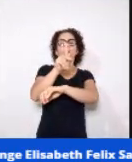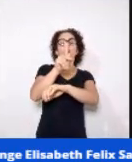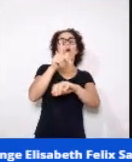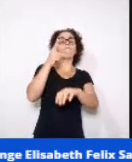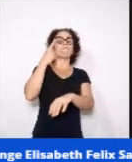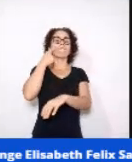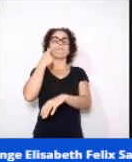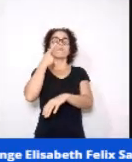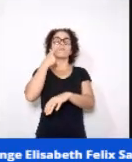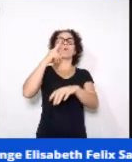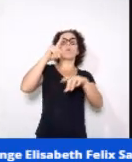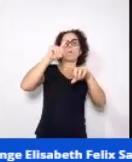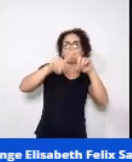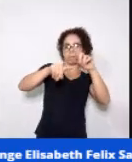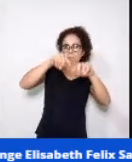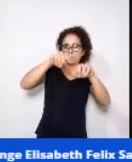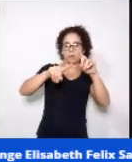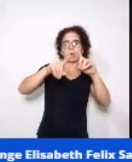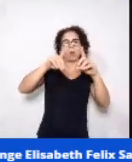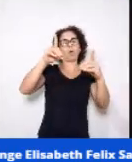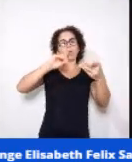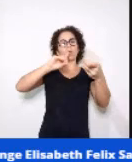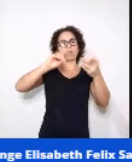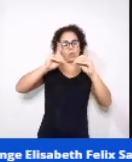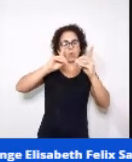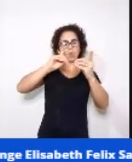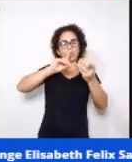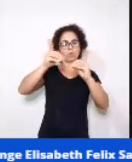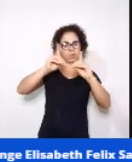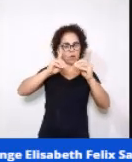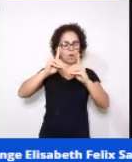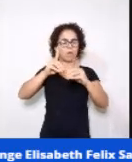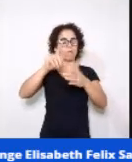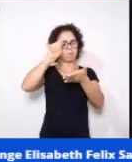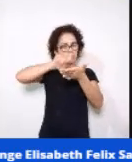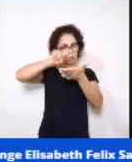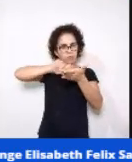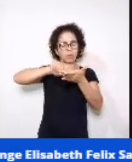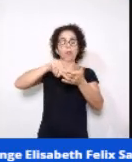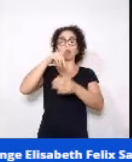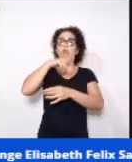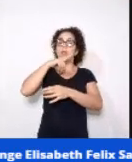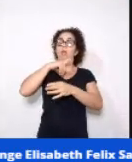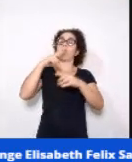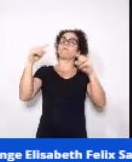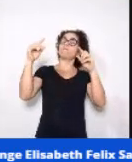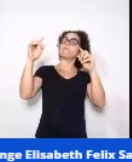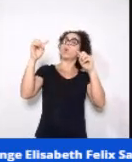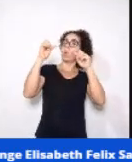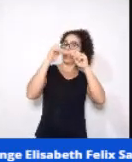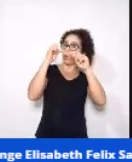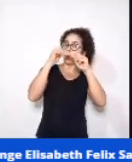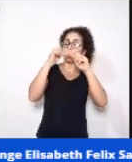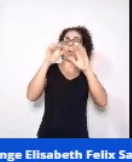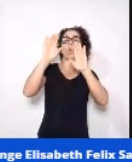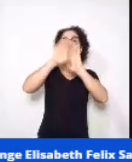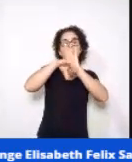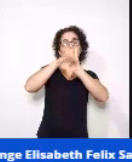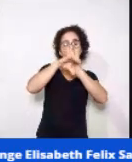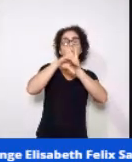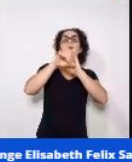se você anotou, tem relação com o conceito que eu vou trazer para vocês agora, tá? Ela é um conceito da